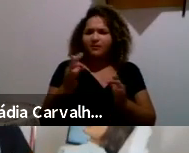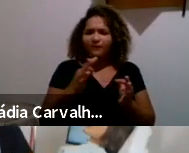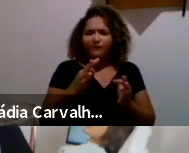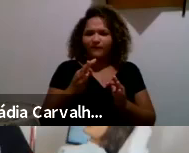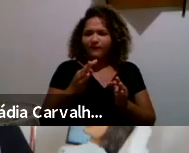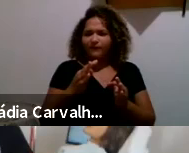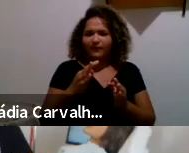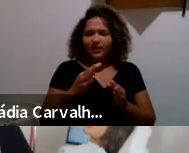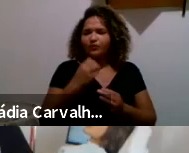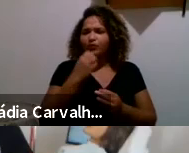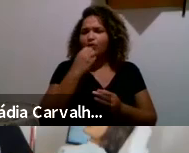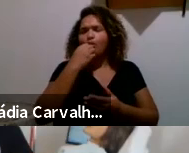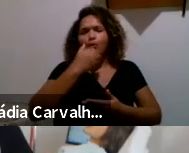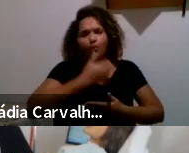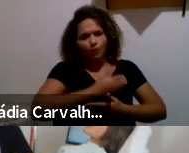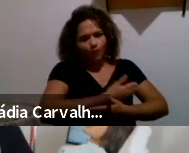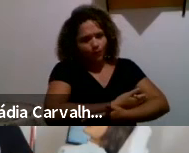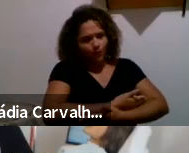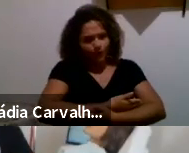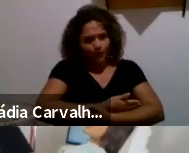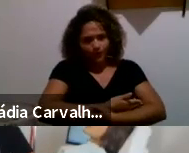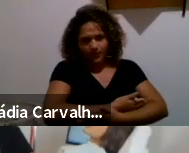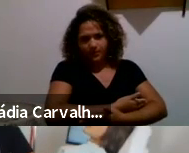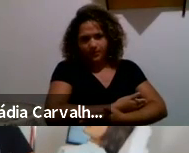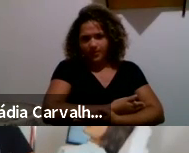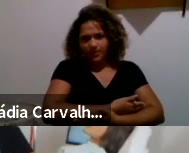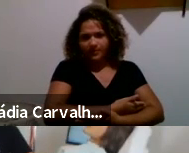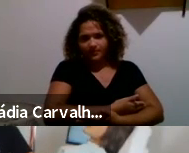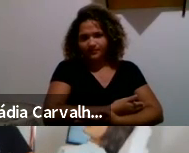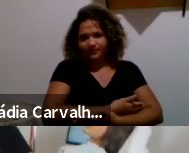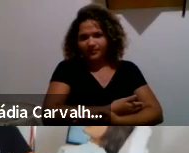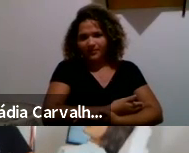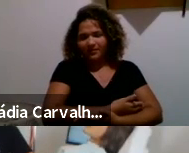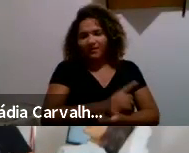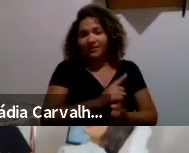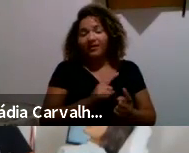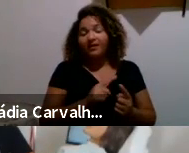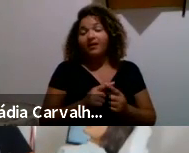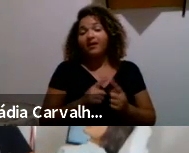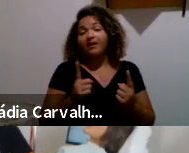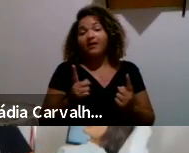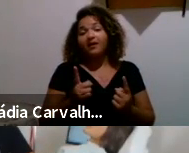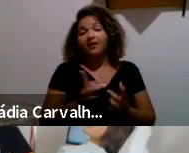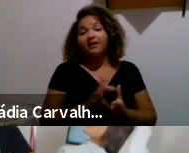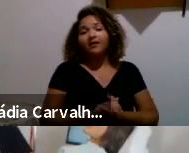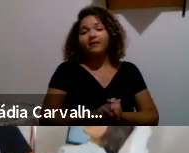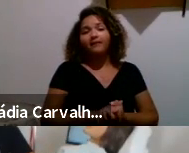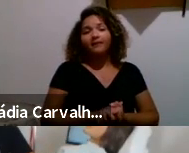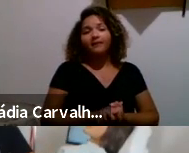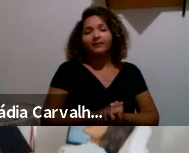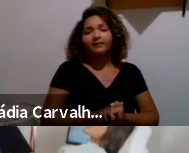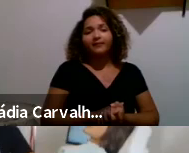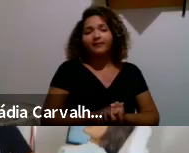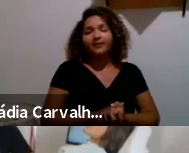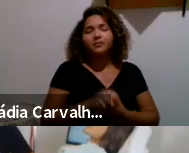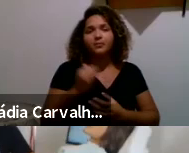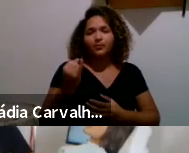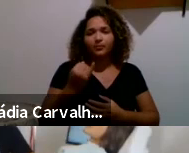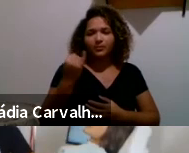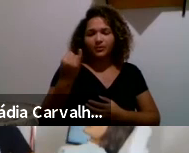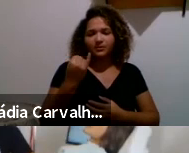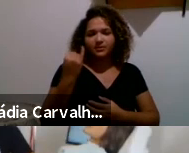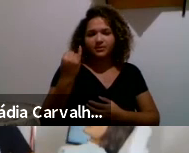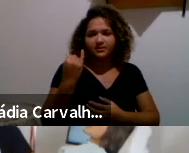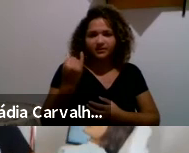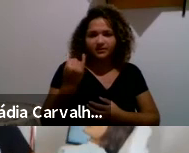bebê. Eu acabei de fazer um remédio nela para aliviar as contrações. O importante agora é que